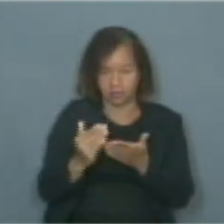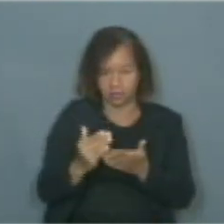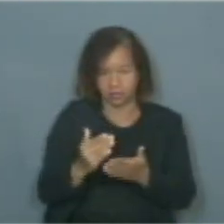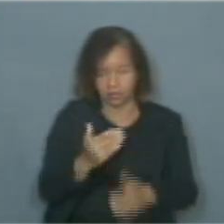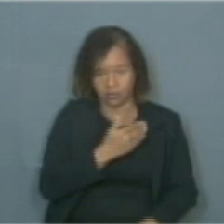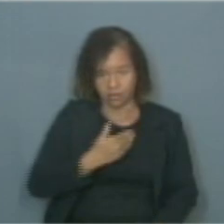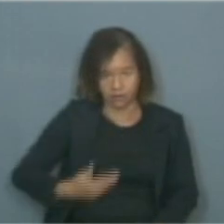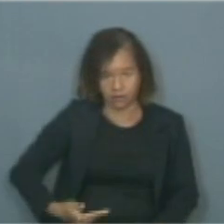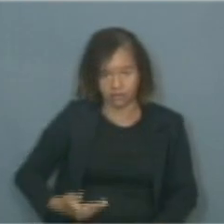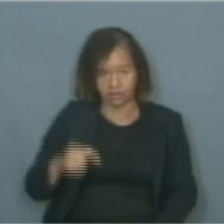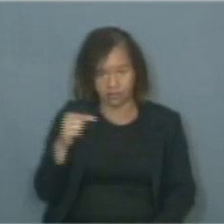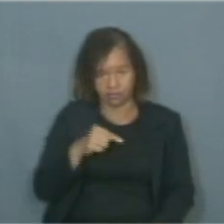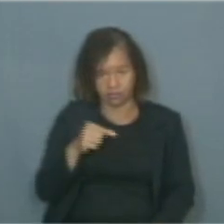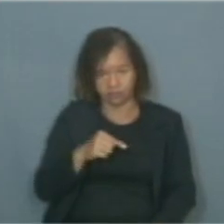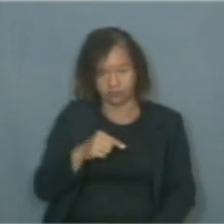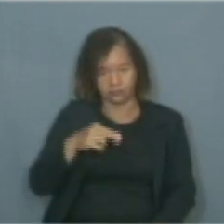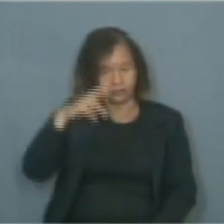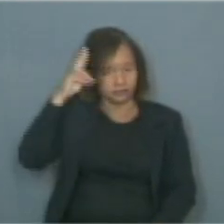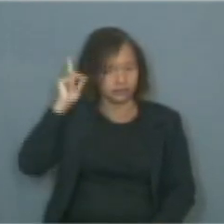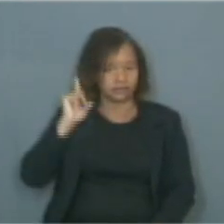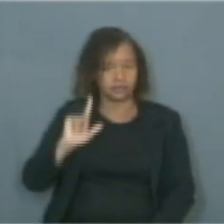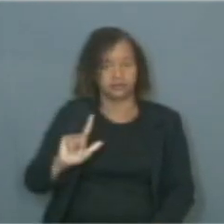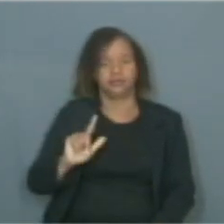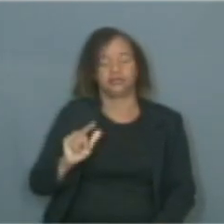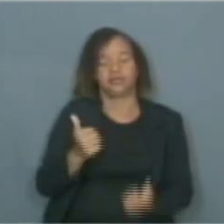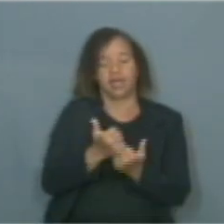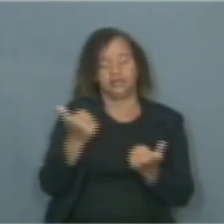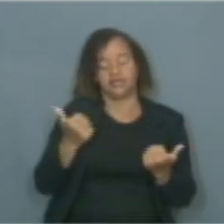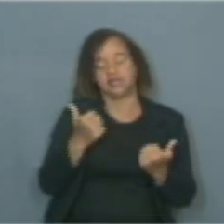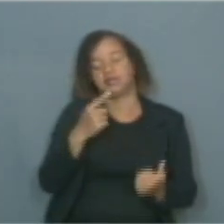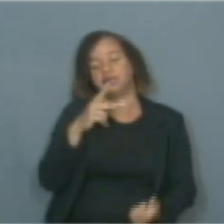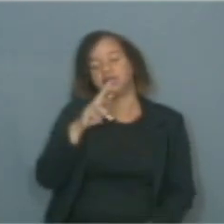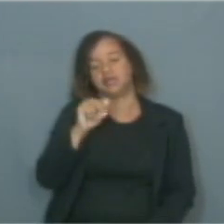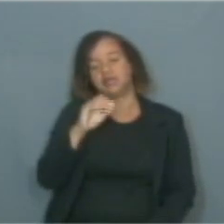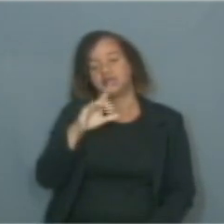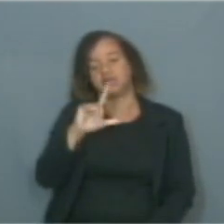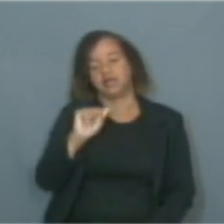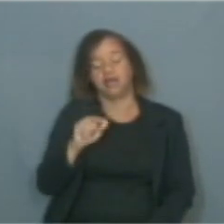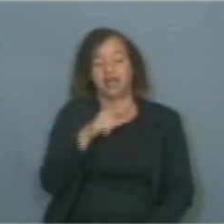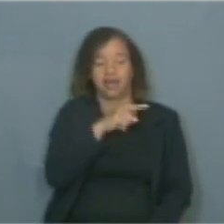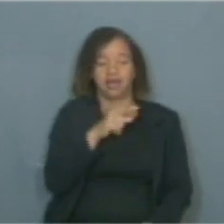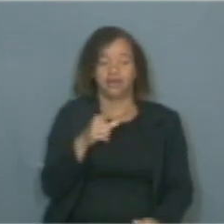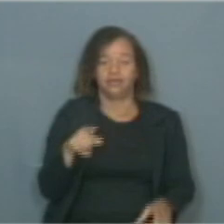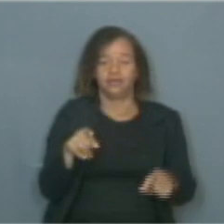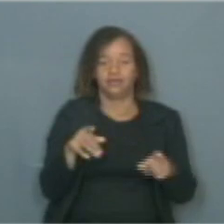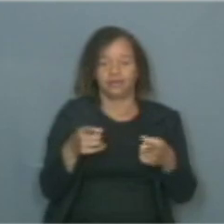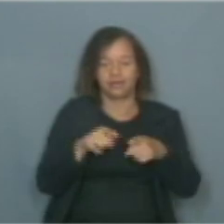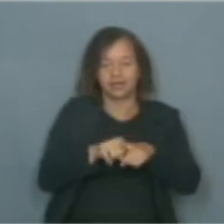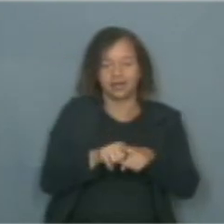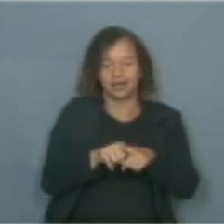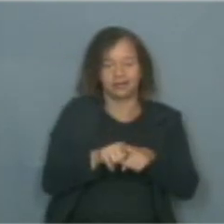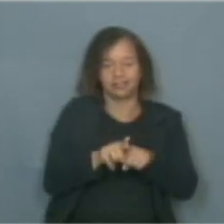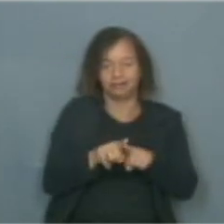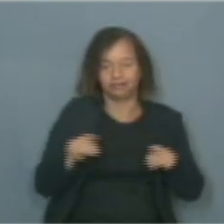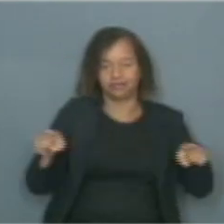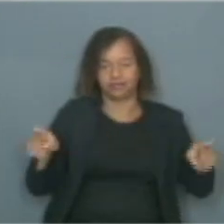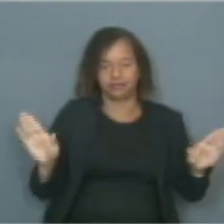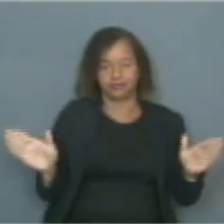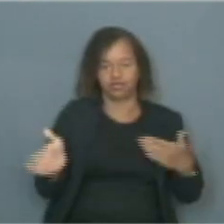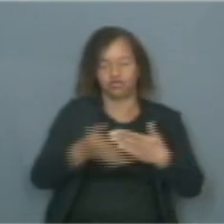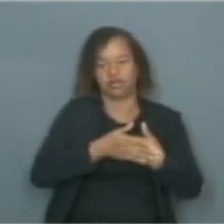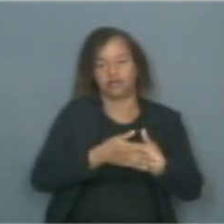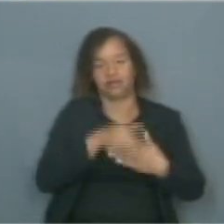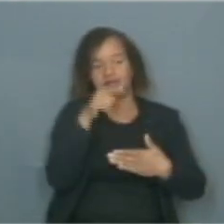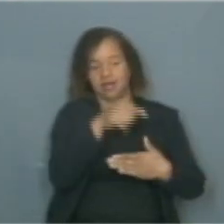governo da gestão Raquel Lira e Priscila Krause? O convênio foi encerrado. E hoje o Centro Metropolitano